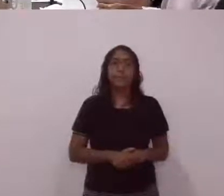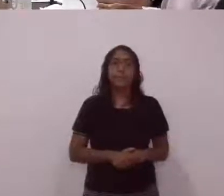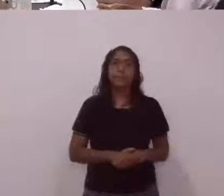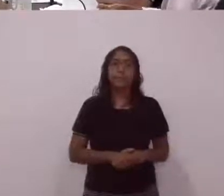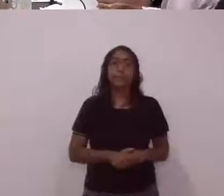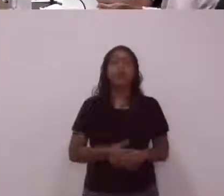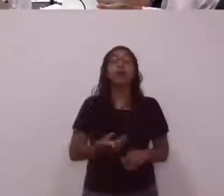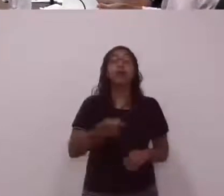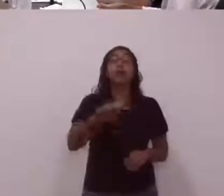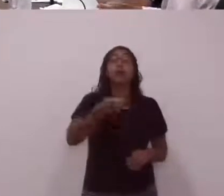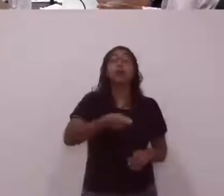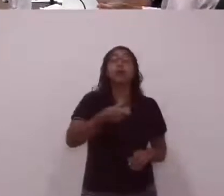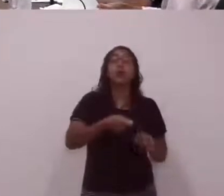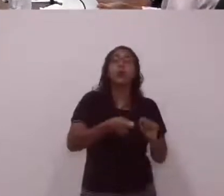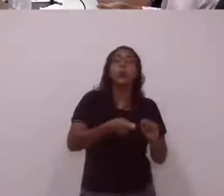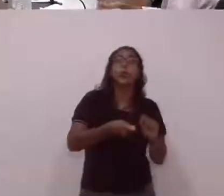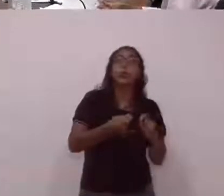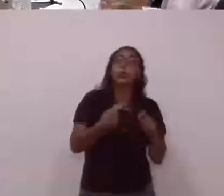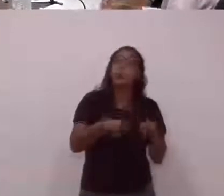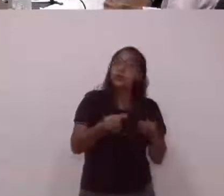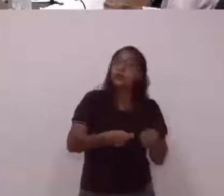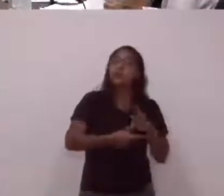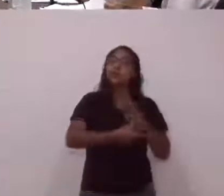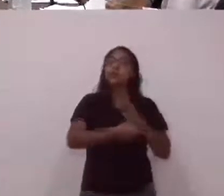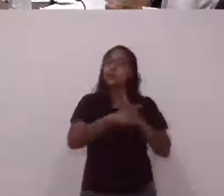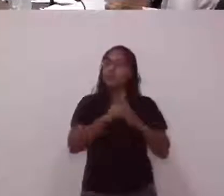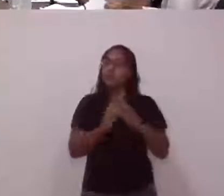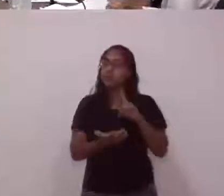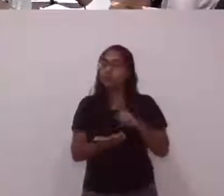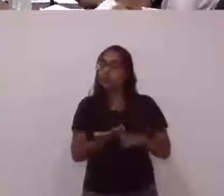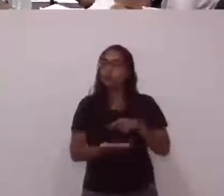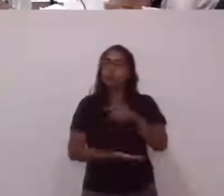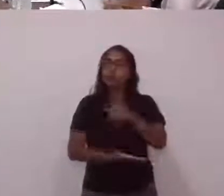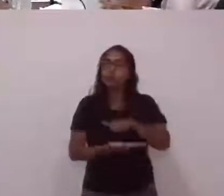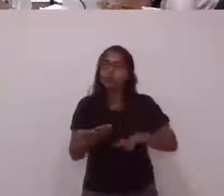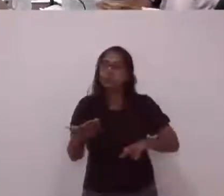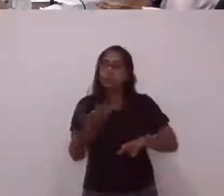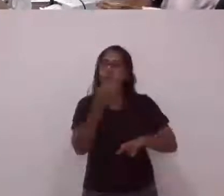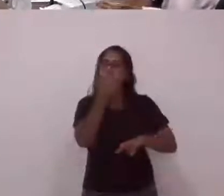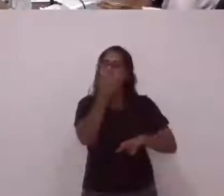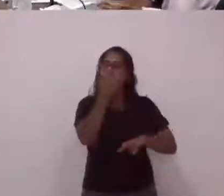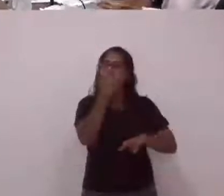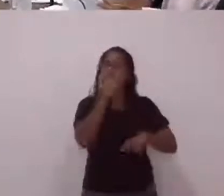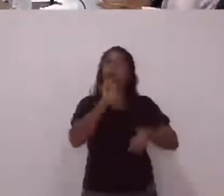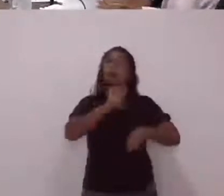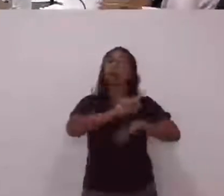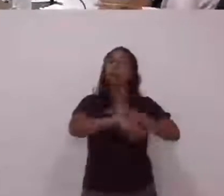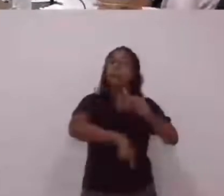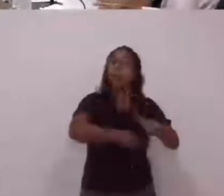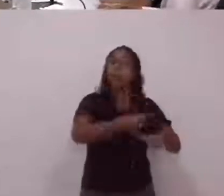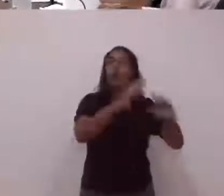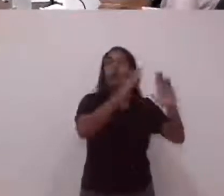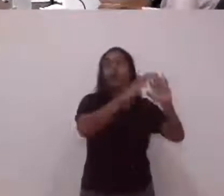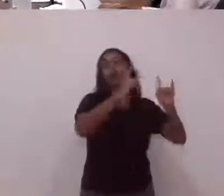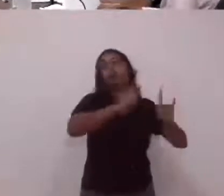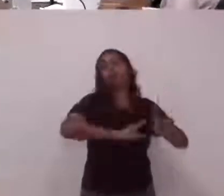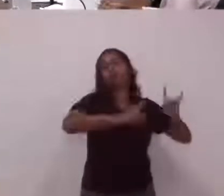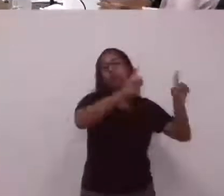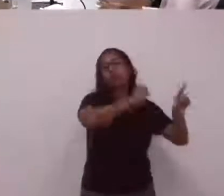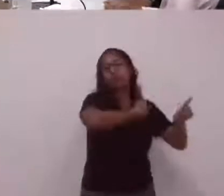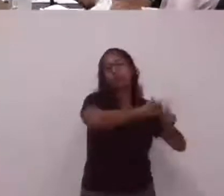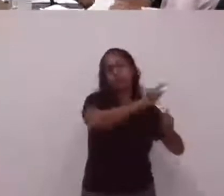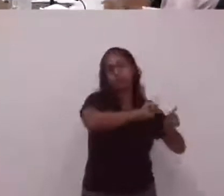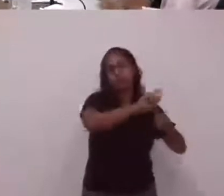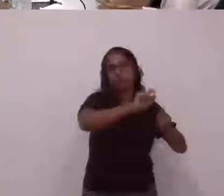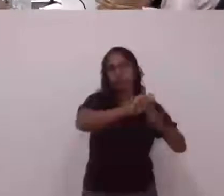impondo a exigência de prévio convênio para operacionalizar a sessão e relatório da comandante